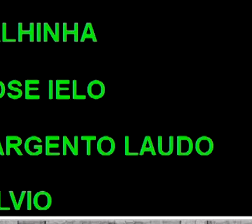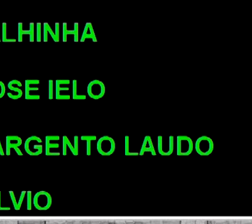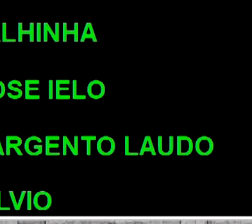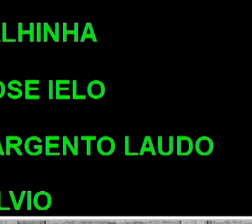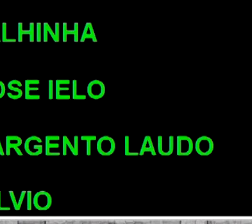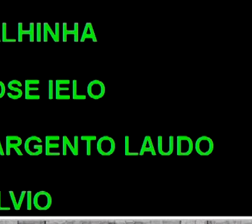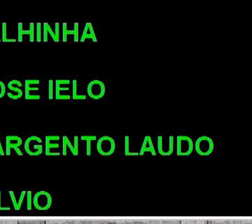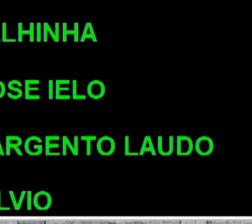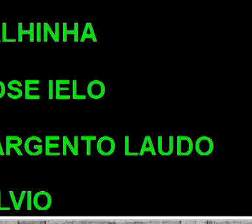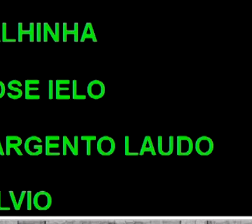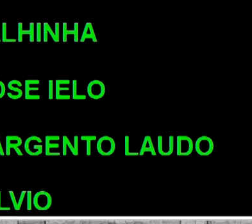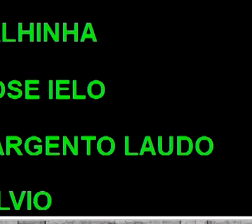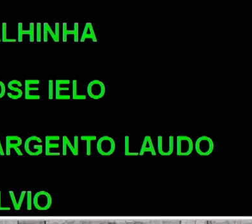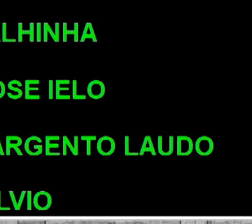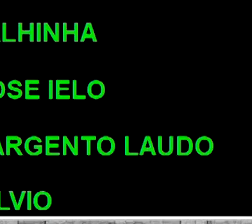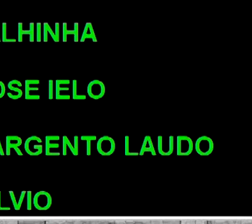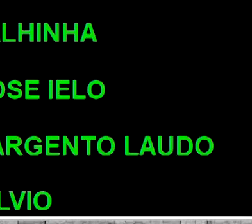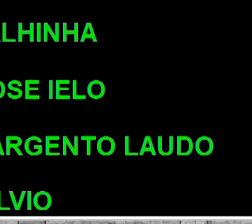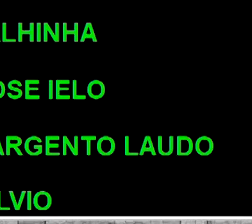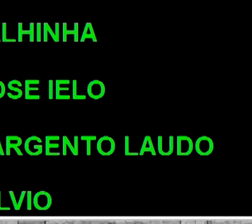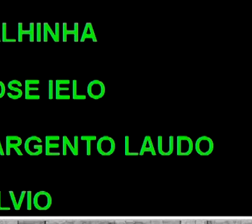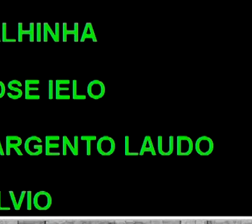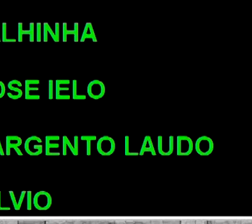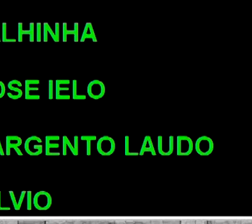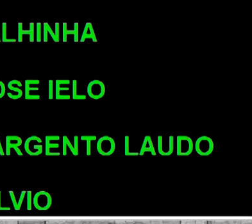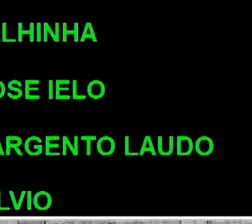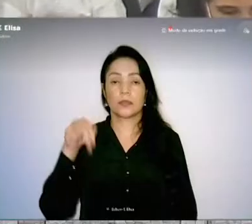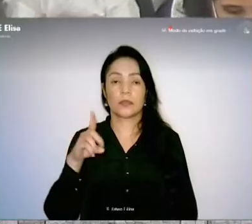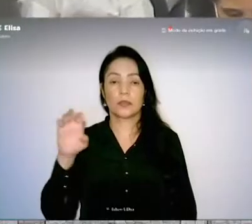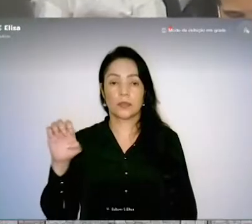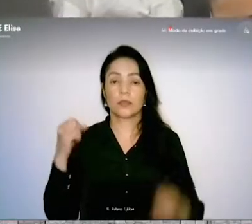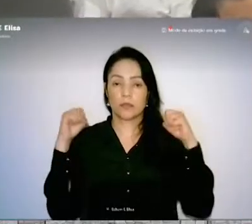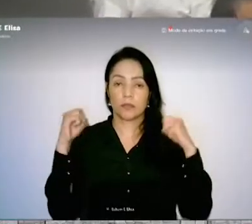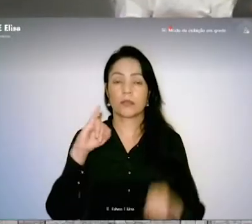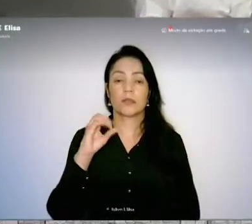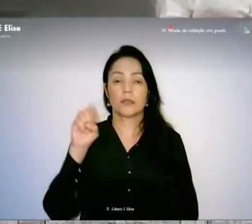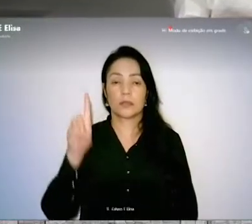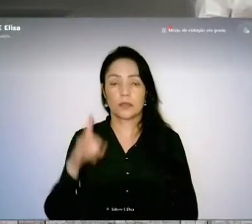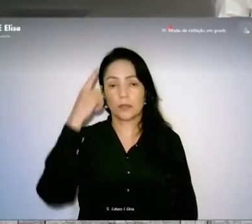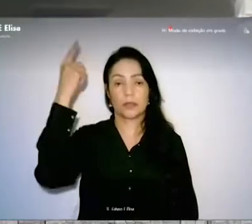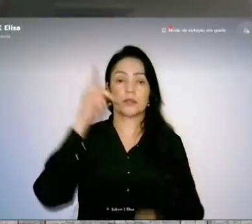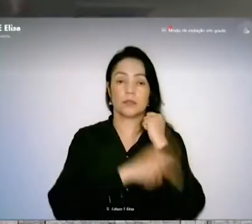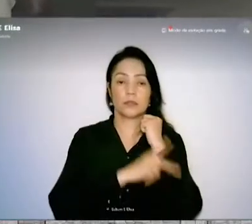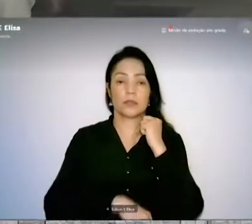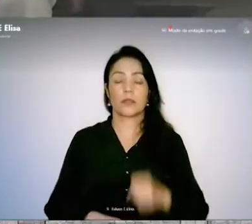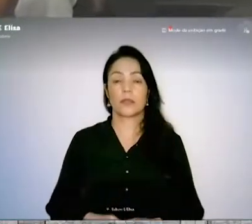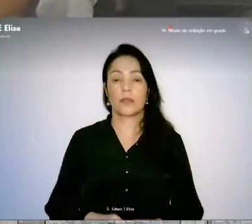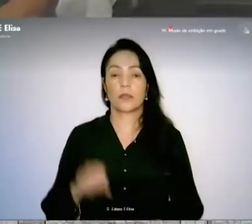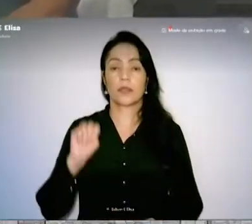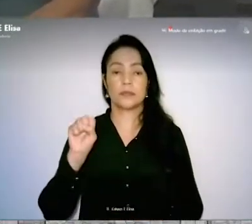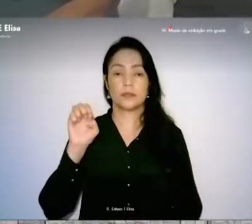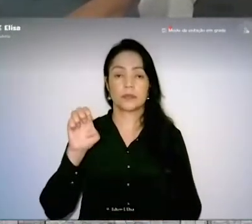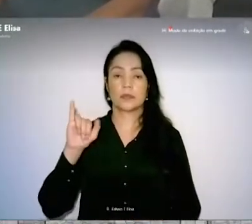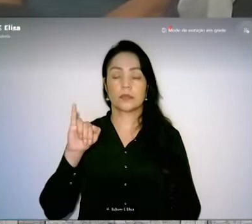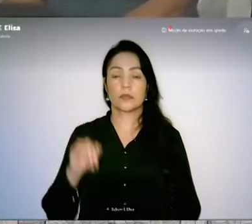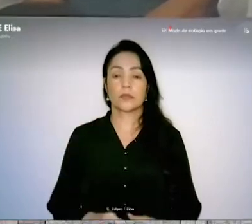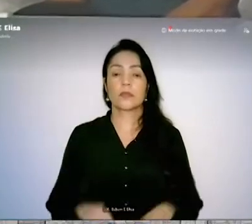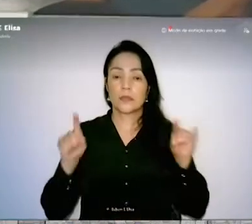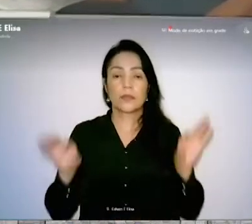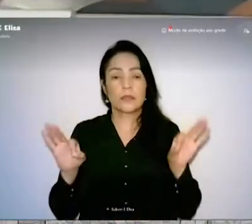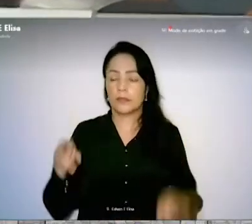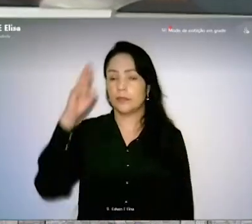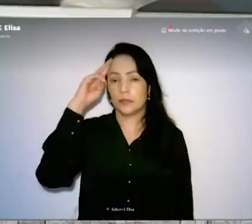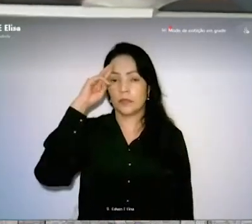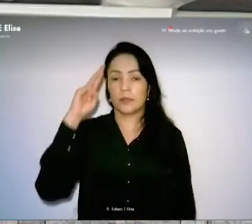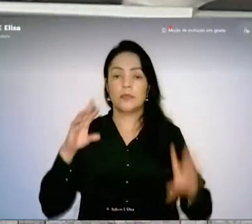município. O selo garante credibilidade ao trabalho da associação, tornando-a apta a ter isenção de impostos e